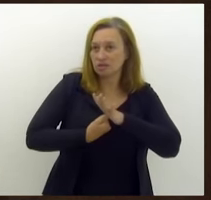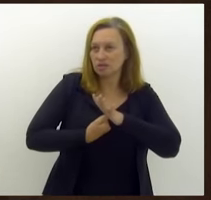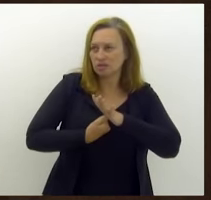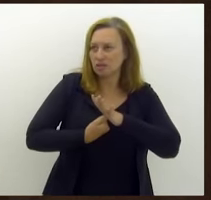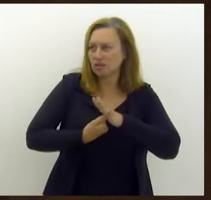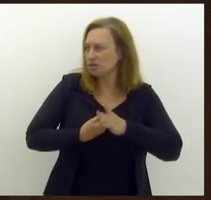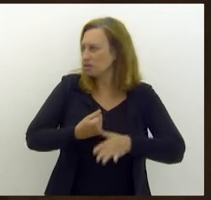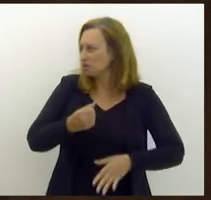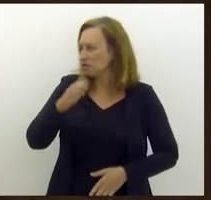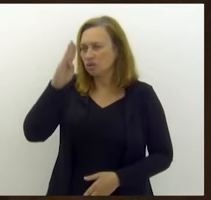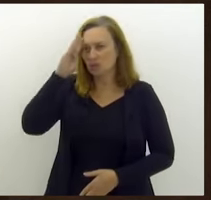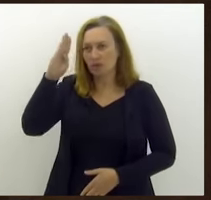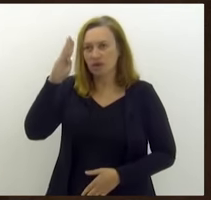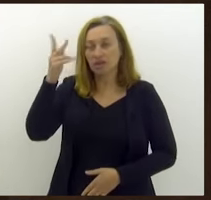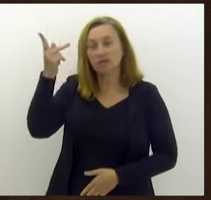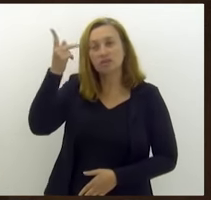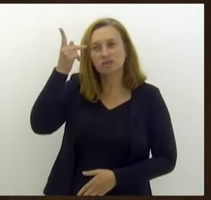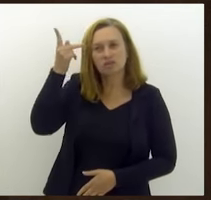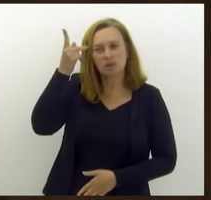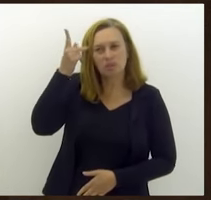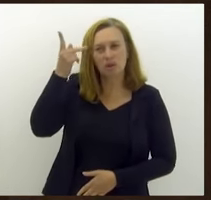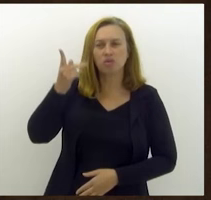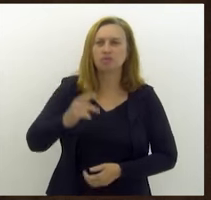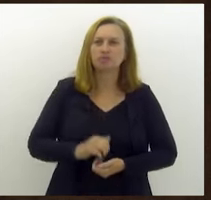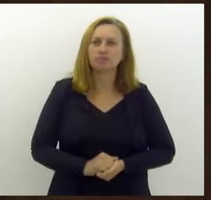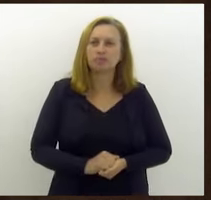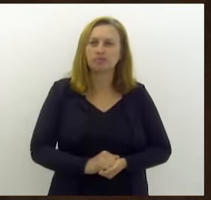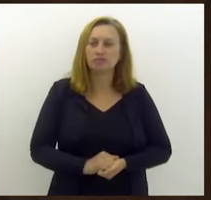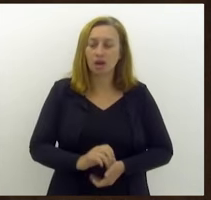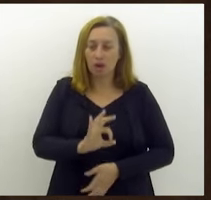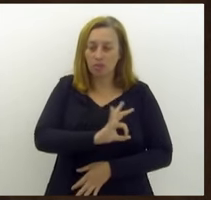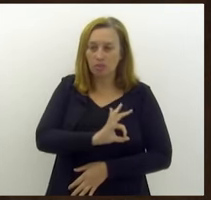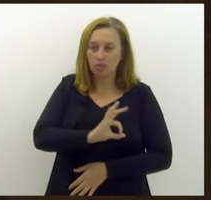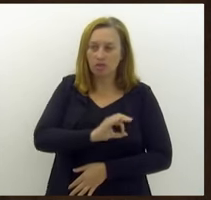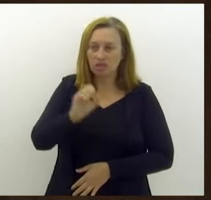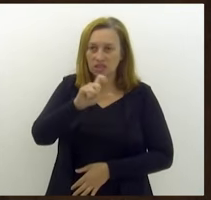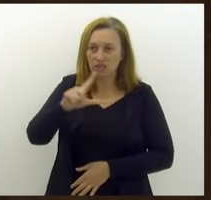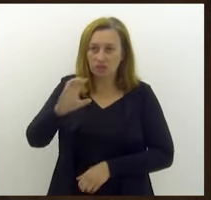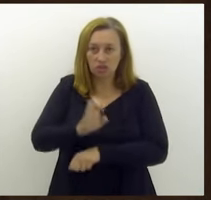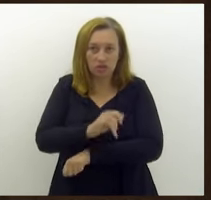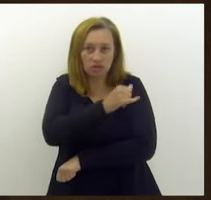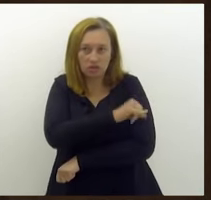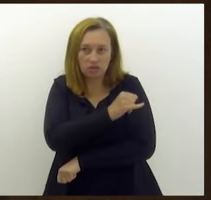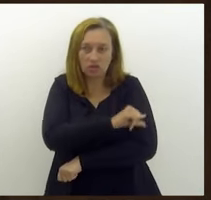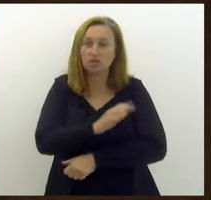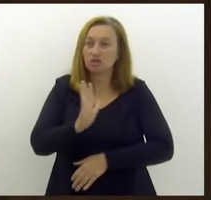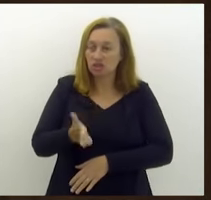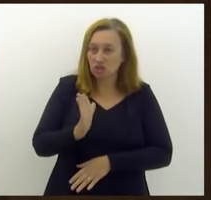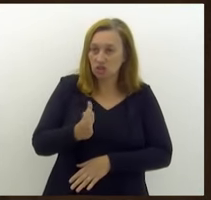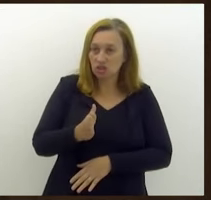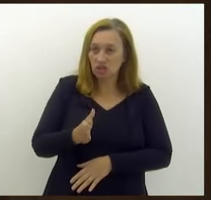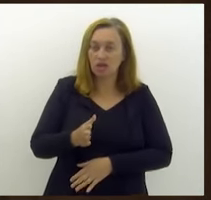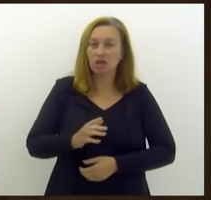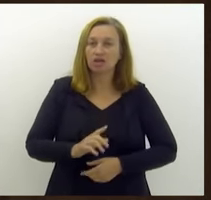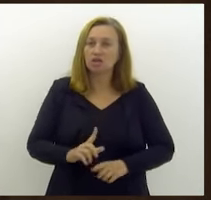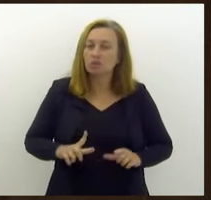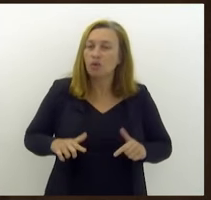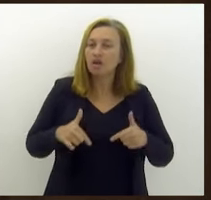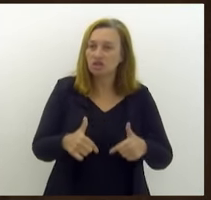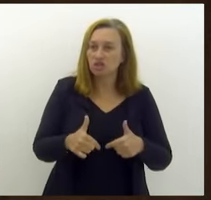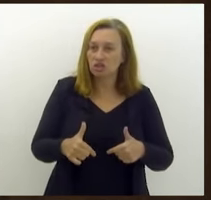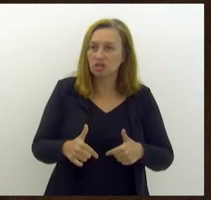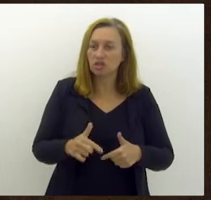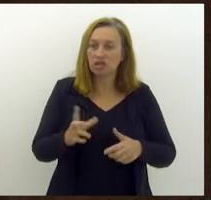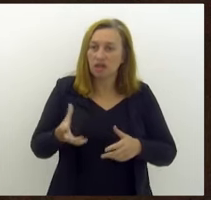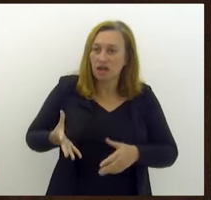Paulo numa operação precisa e cirúrgica da Polícia Civil do estado do Rio de Janeiro sobre o comando já do Delegado Amim as armas foram